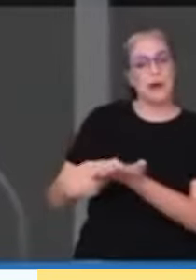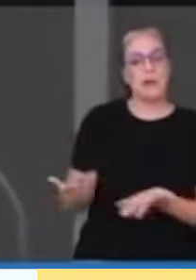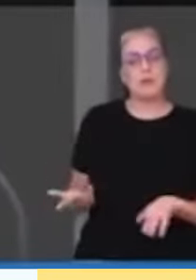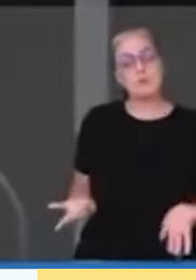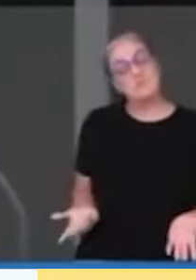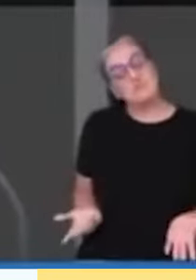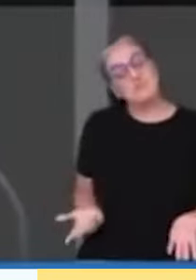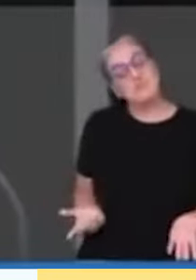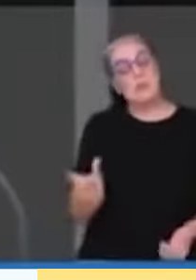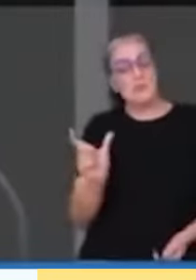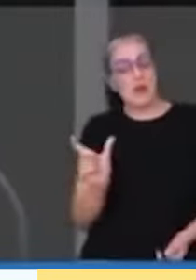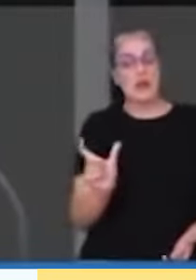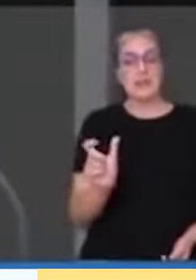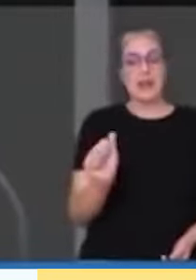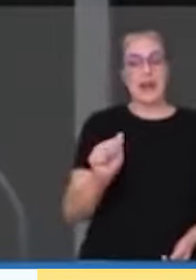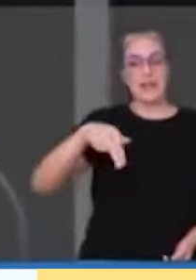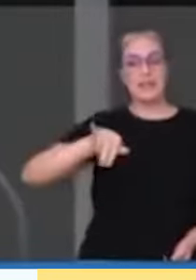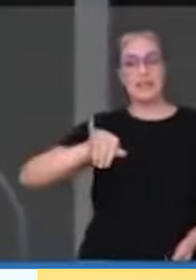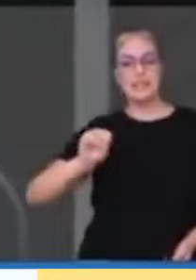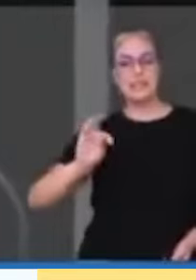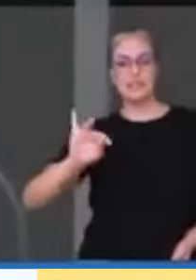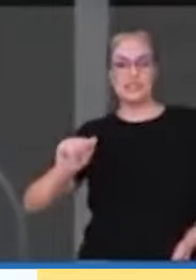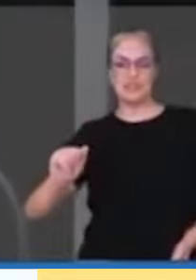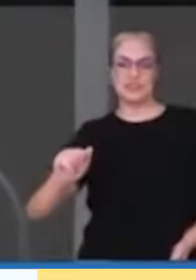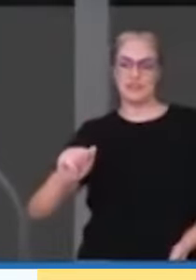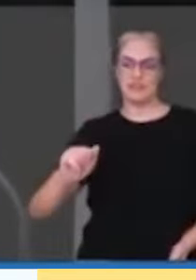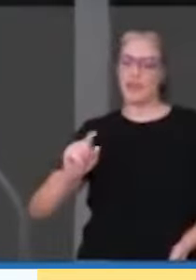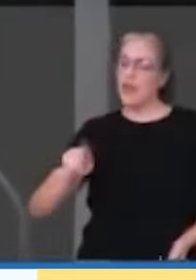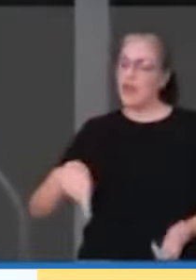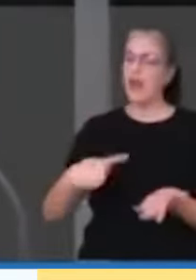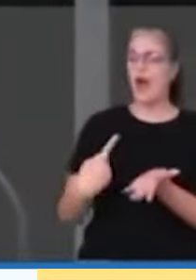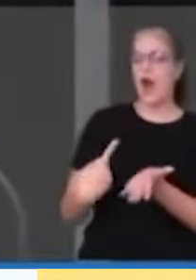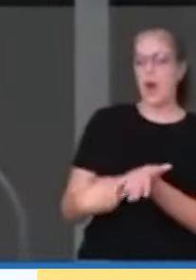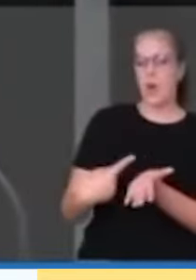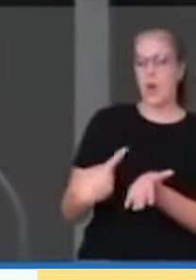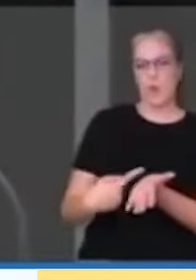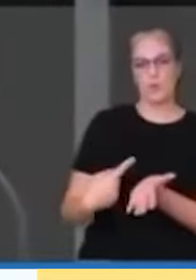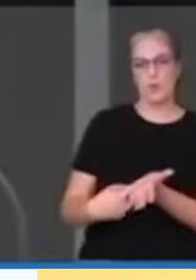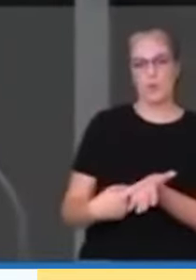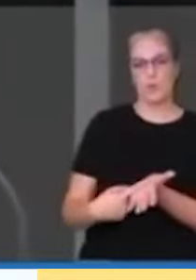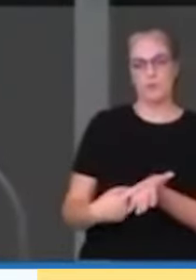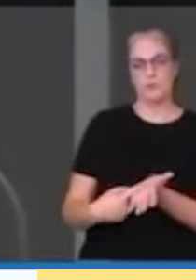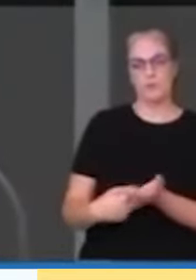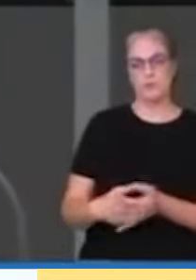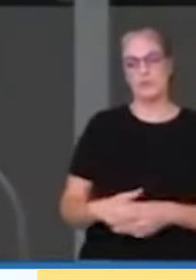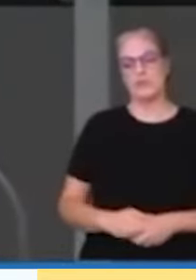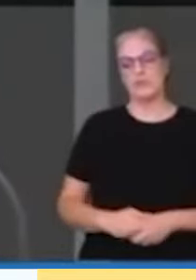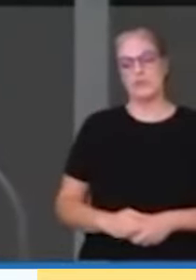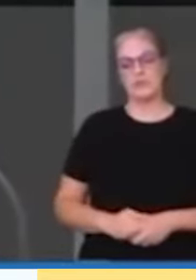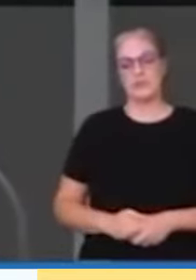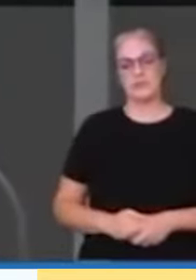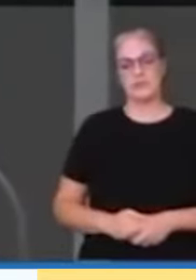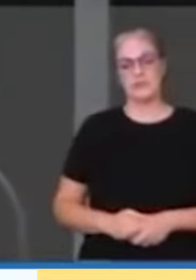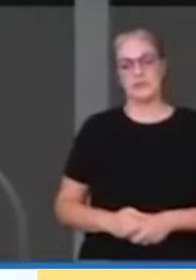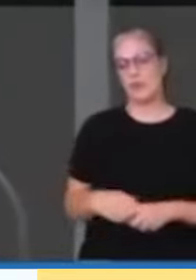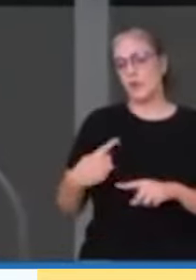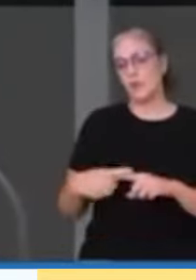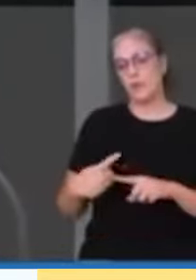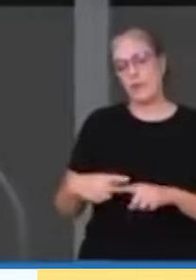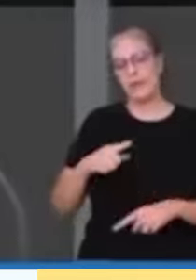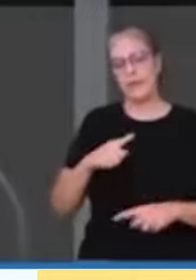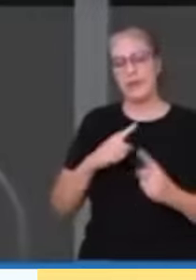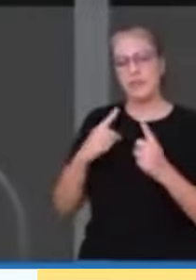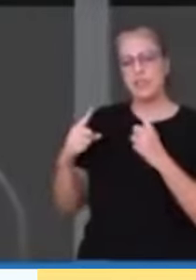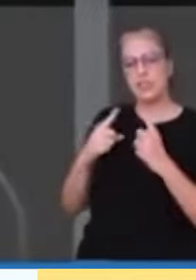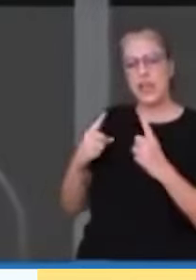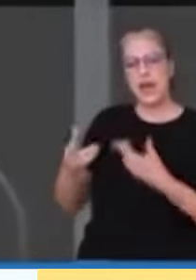anistia é a ideia de pacto, de acordo combinado, contratado, a partir de um diálogo profundo, e não